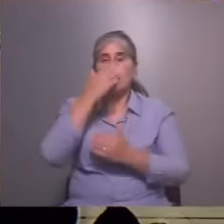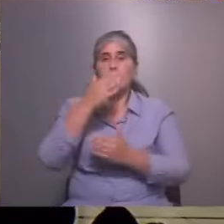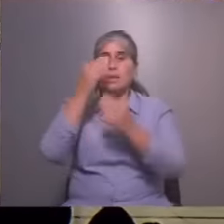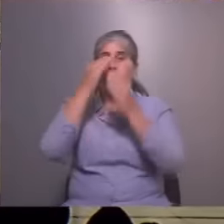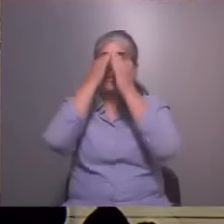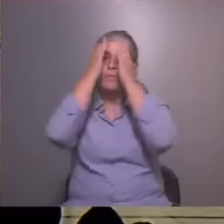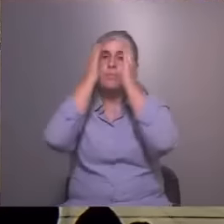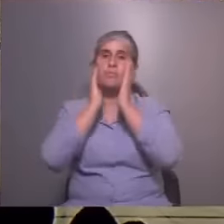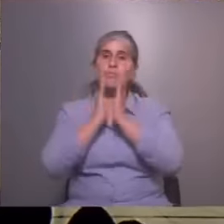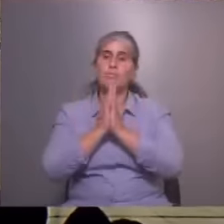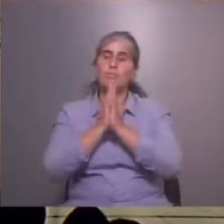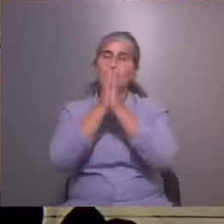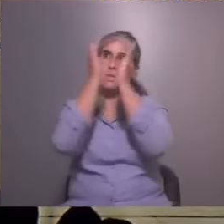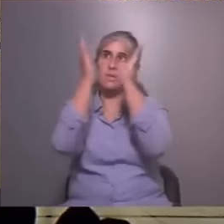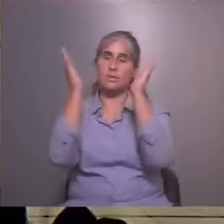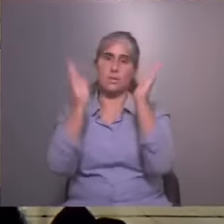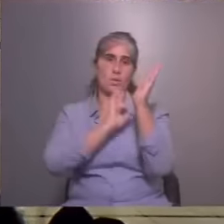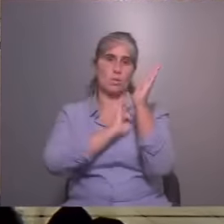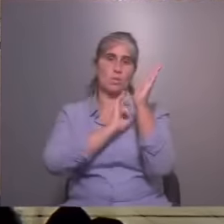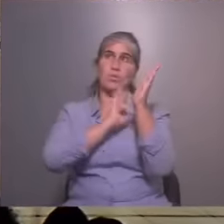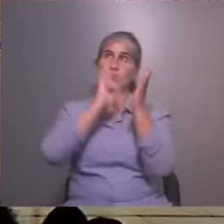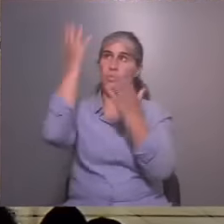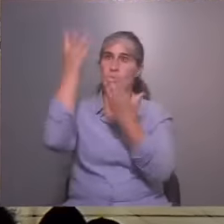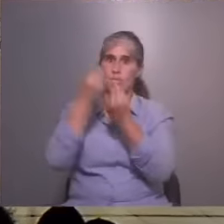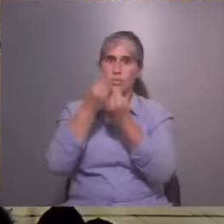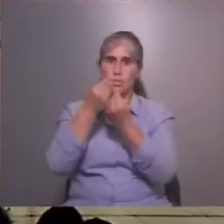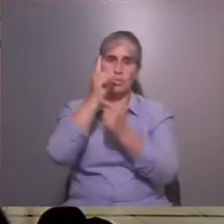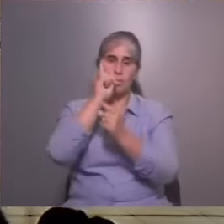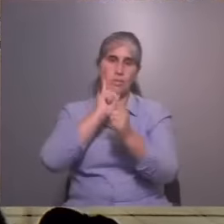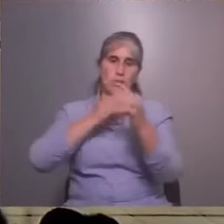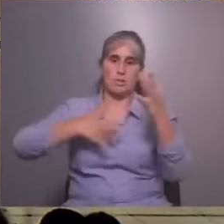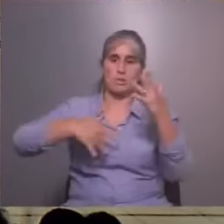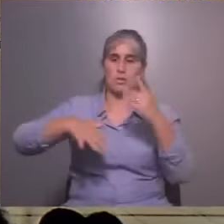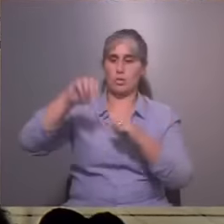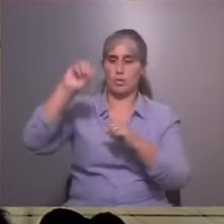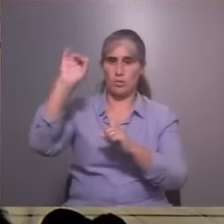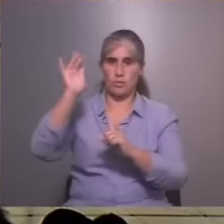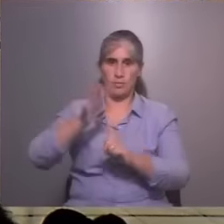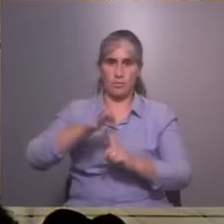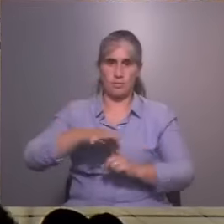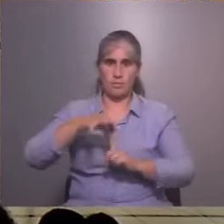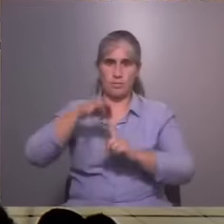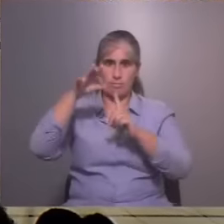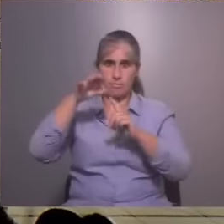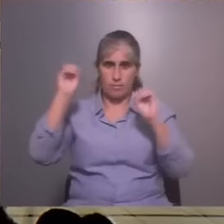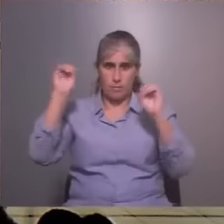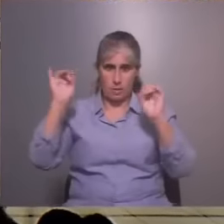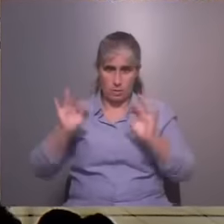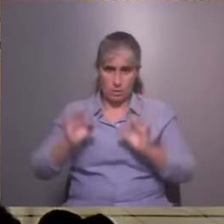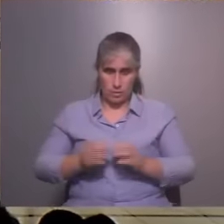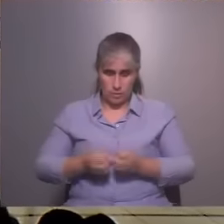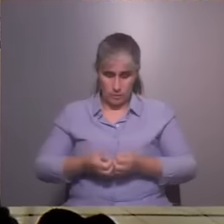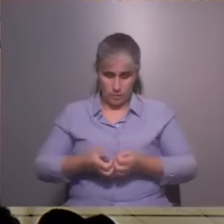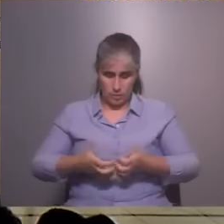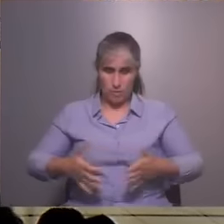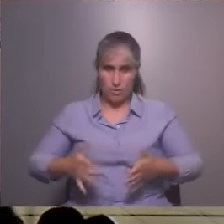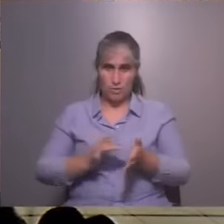em tentação, mas livrai-nos do mal. Amém. Zdrowaś, Mario, łaski pełna, Pan z